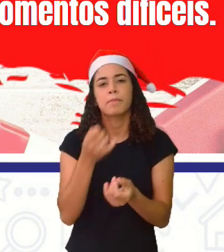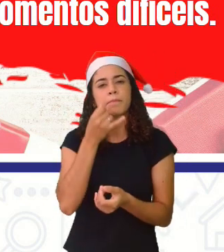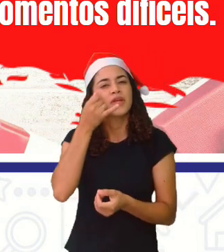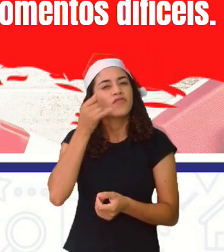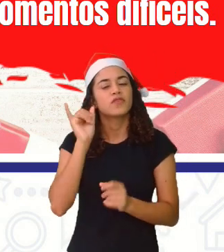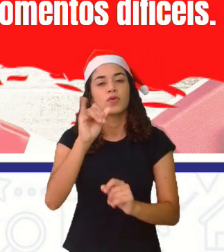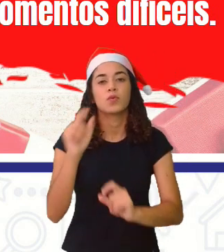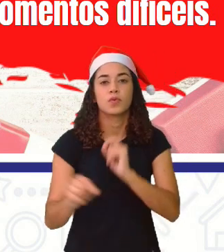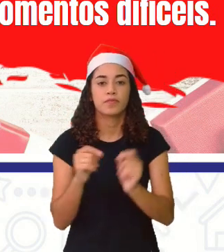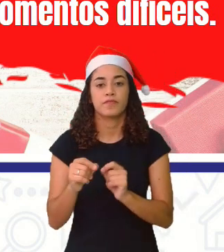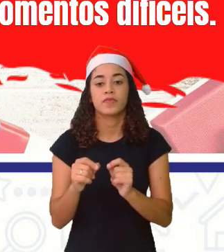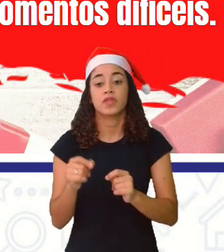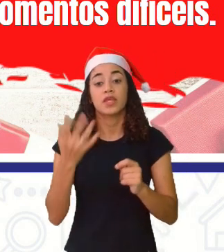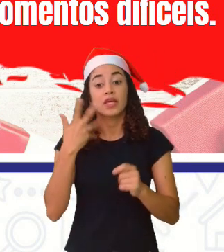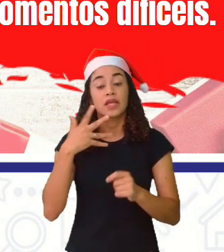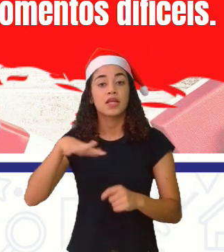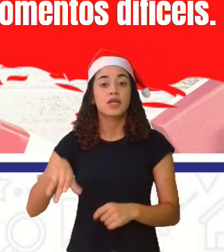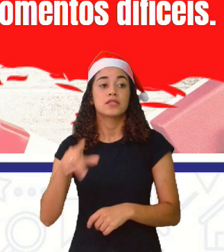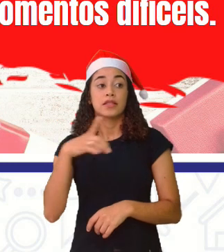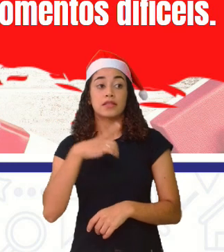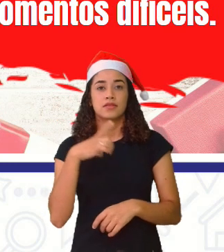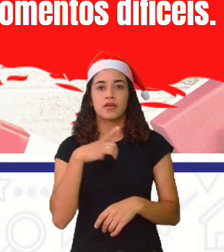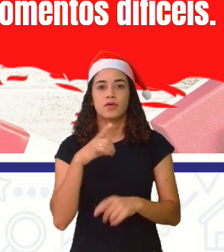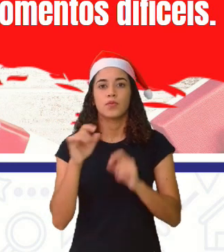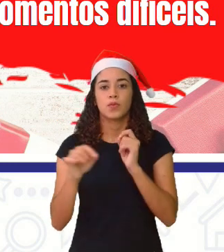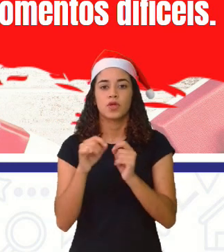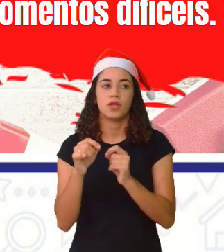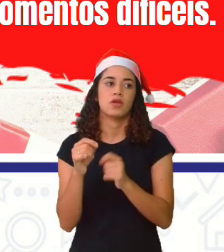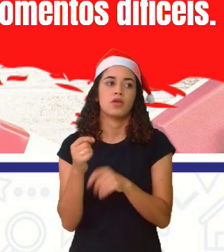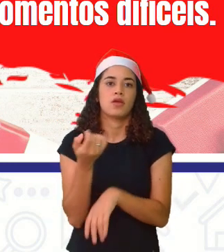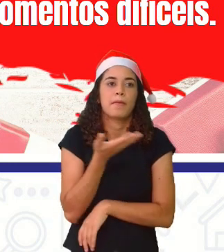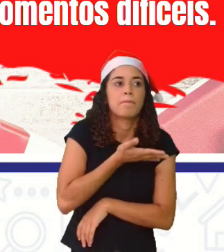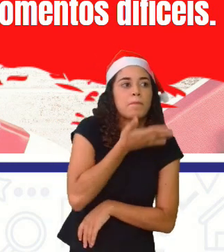em uma prática comum que existia na época, que era a